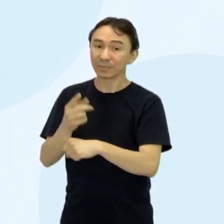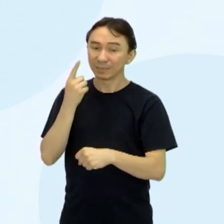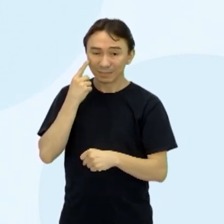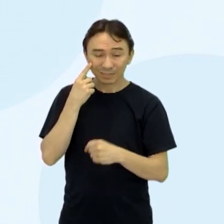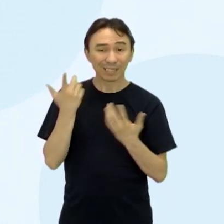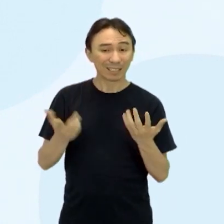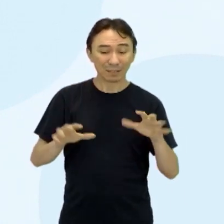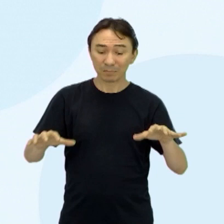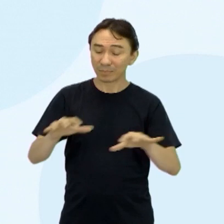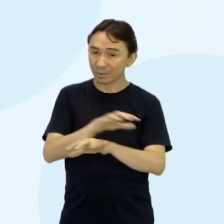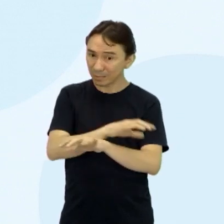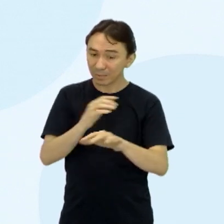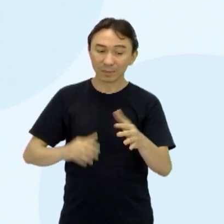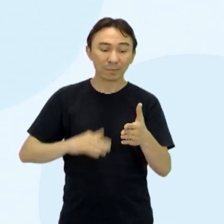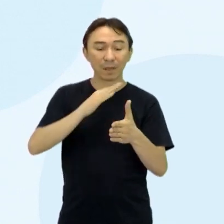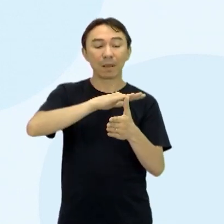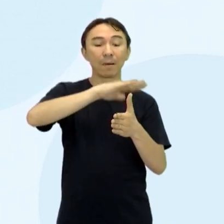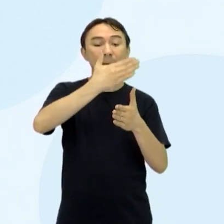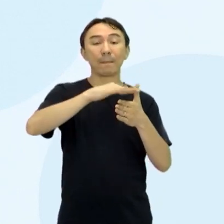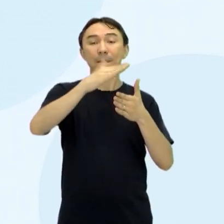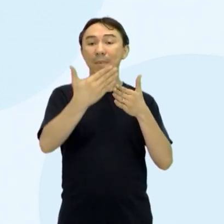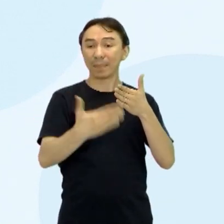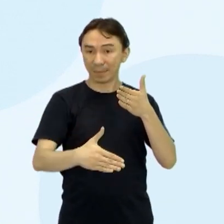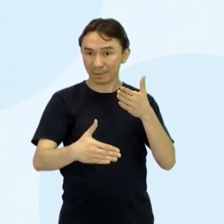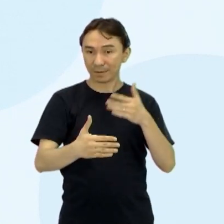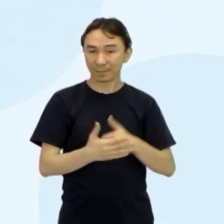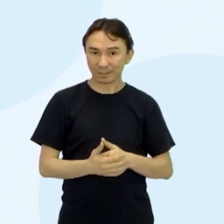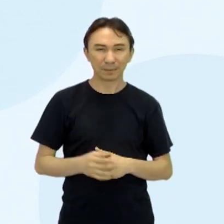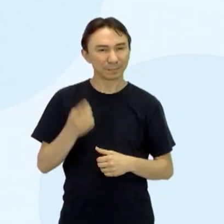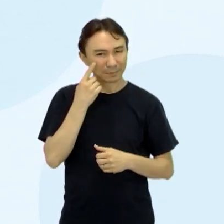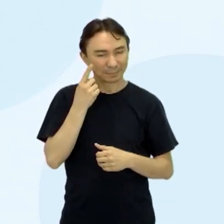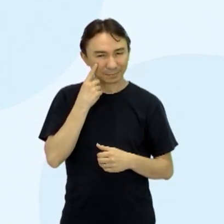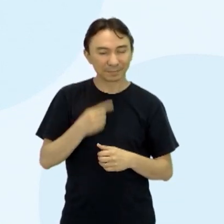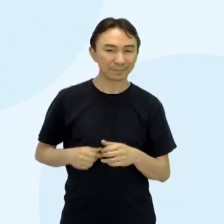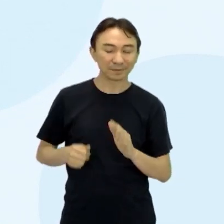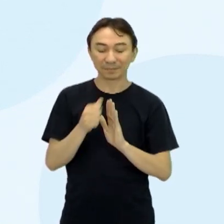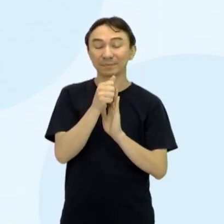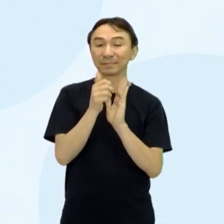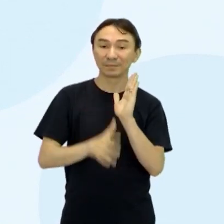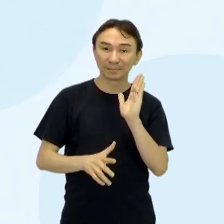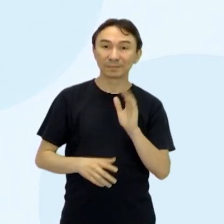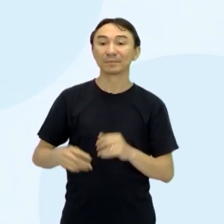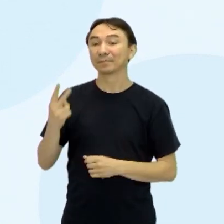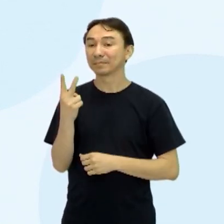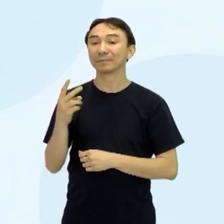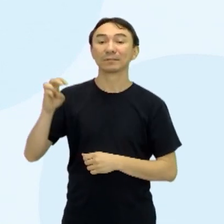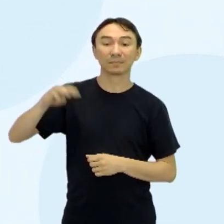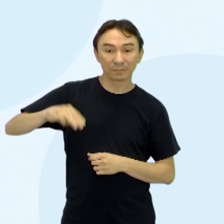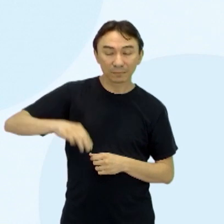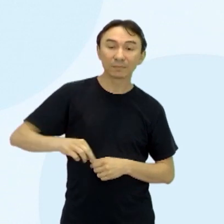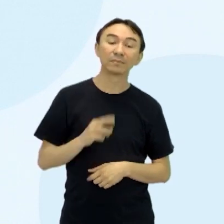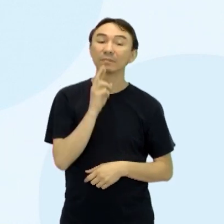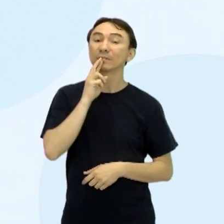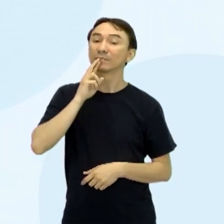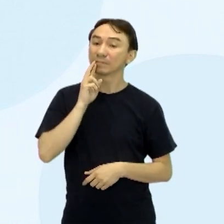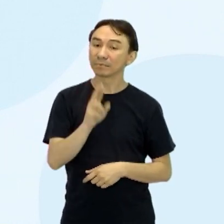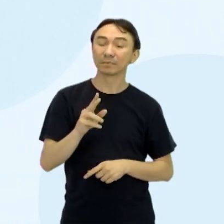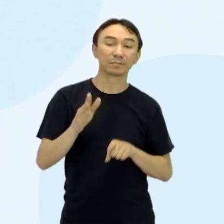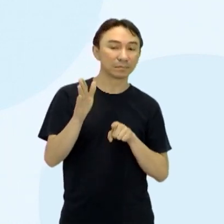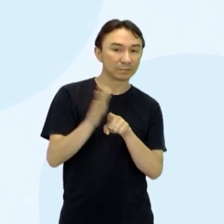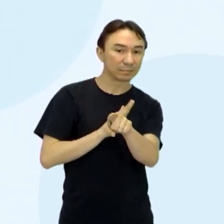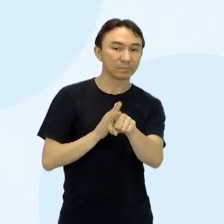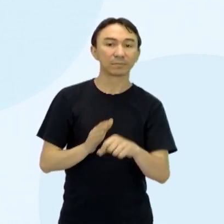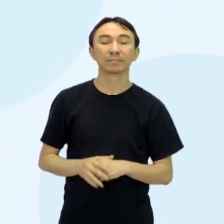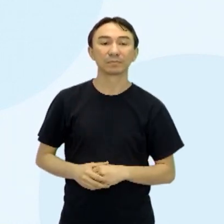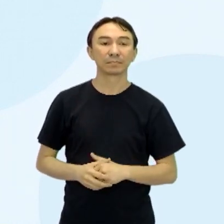Atlântica. Vamos aí a uma atividade, pessoal? Vamos lá, vou deixar aí vocês aí 2 minutos para responder a seguinte questão.